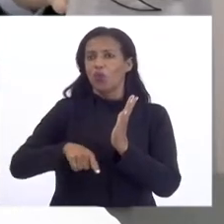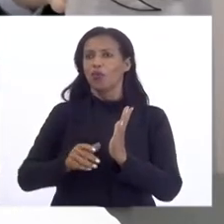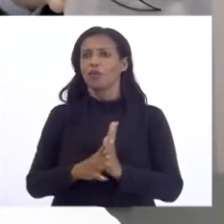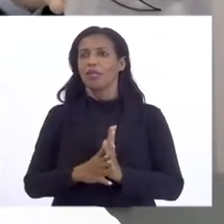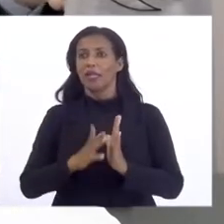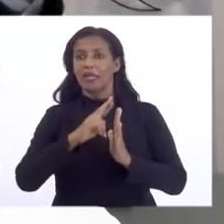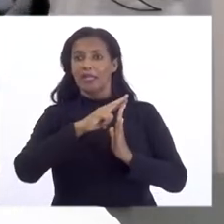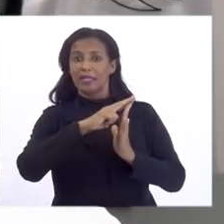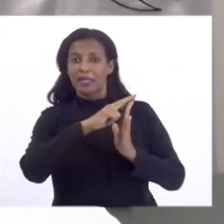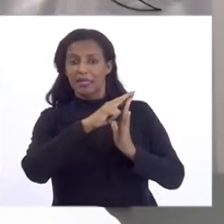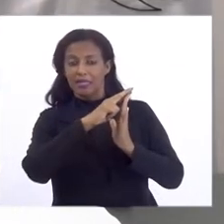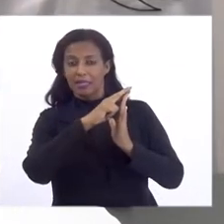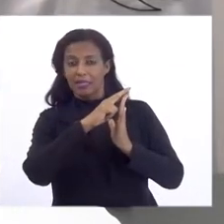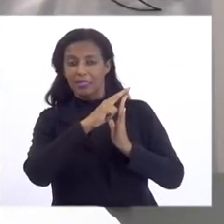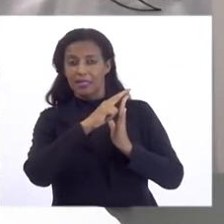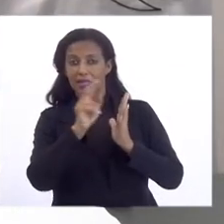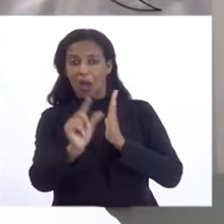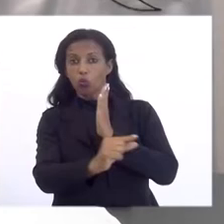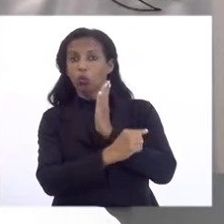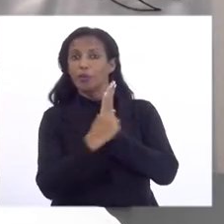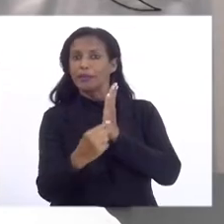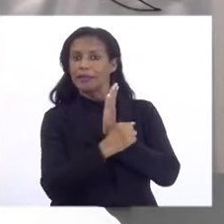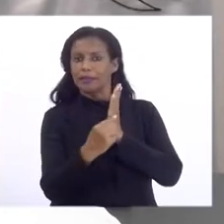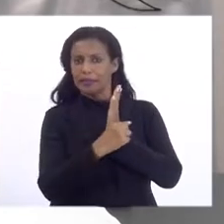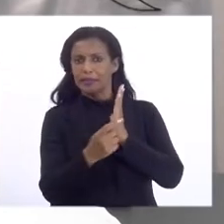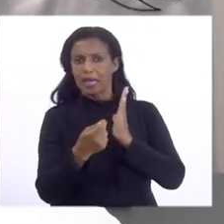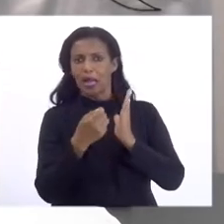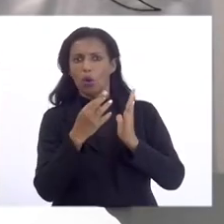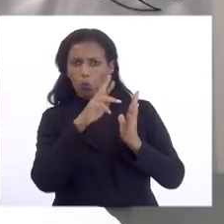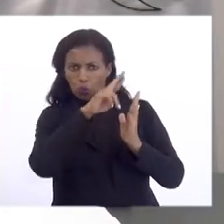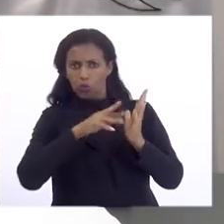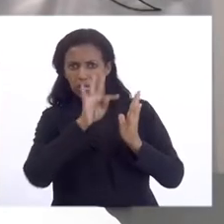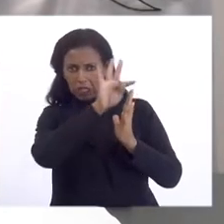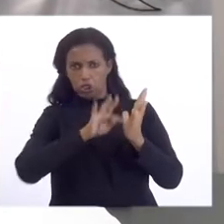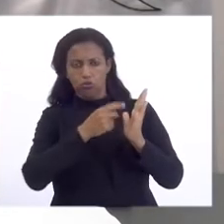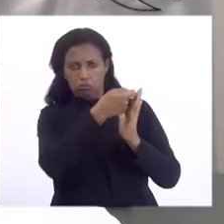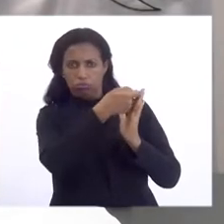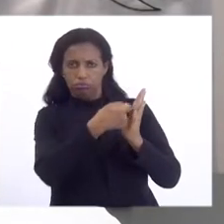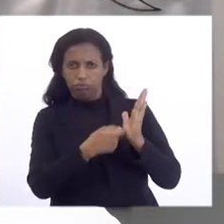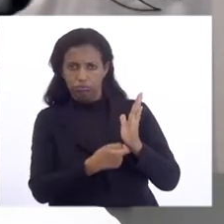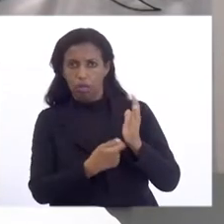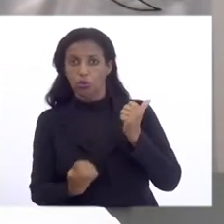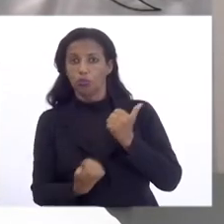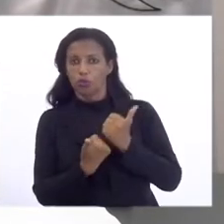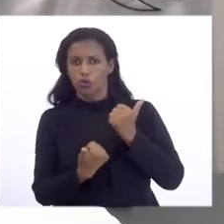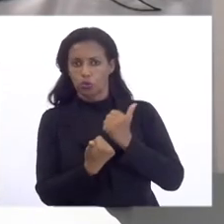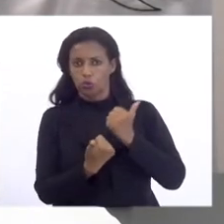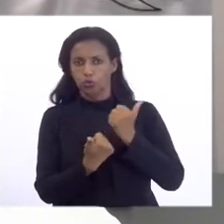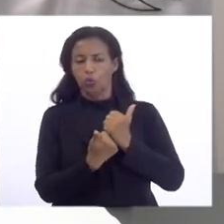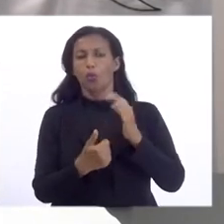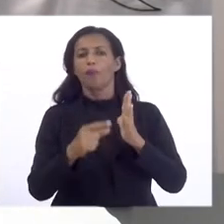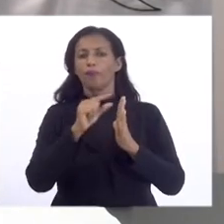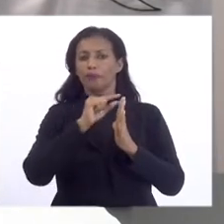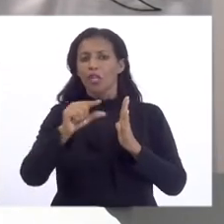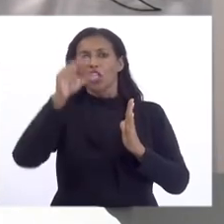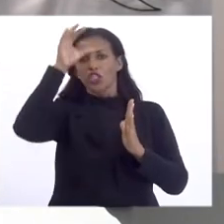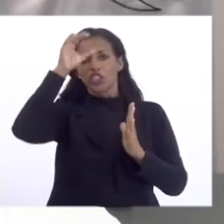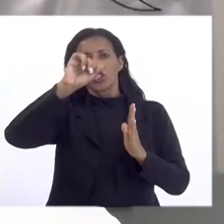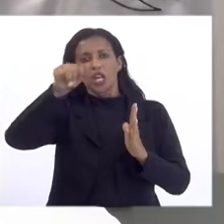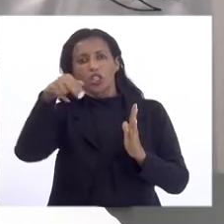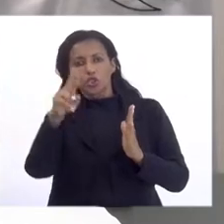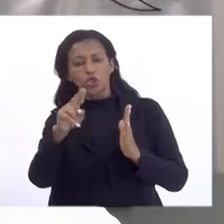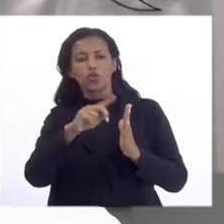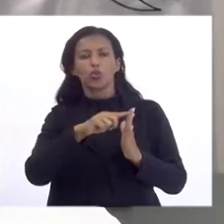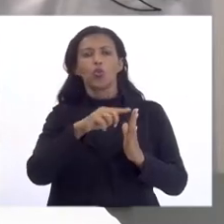Zeidan. Não, na autoria. A redação está sendo construída, substitutiva. É só autores. Deputada Zeidan e a Ju na ordem